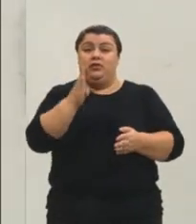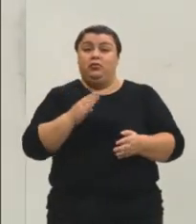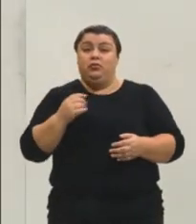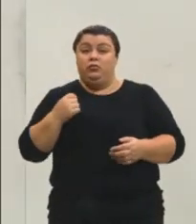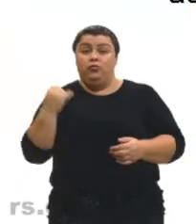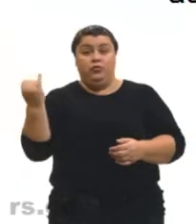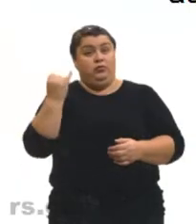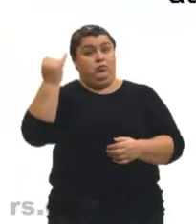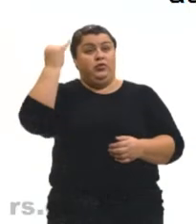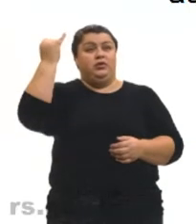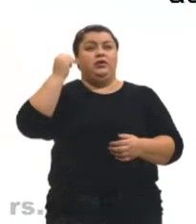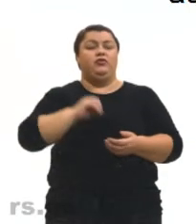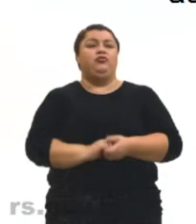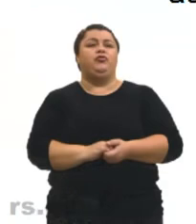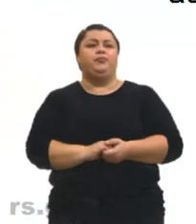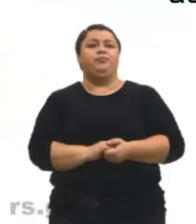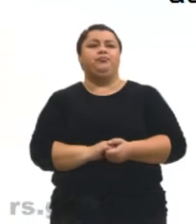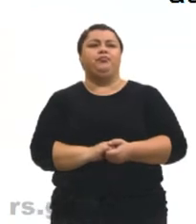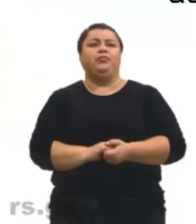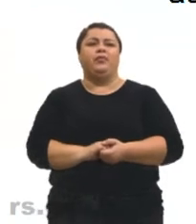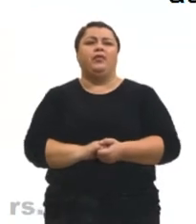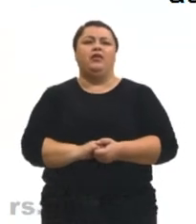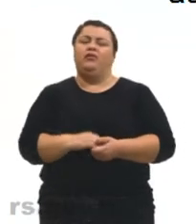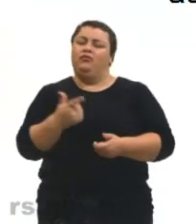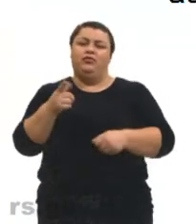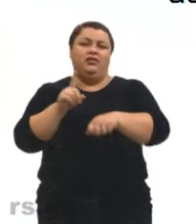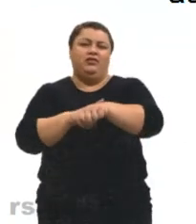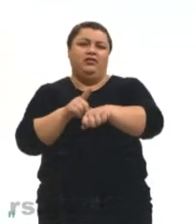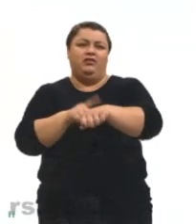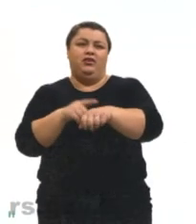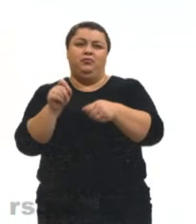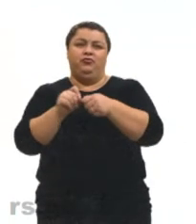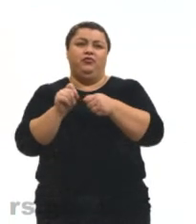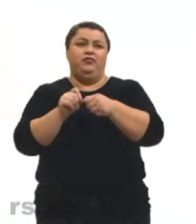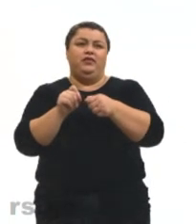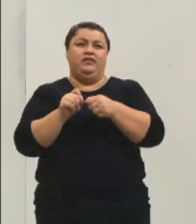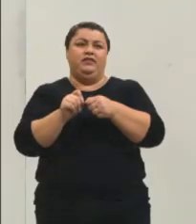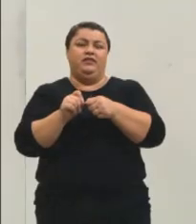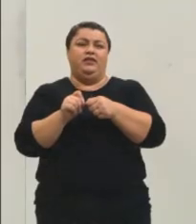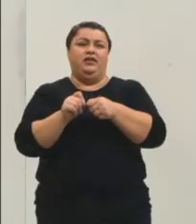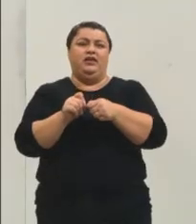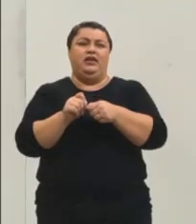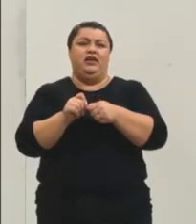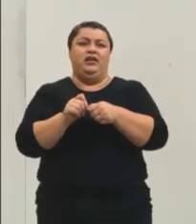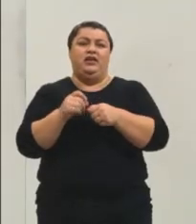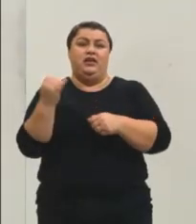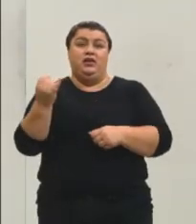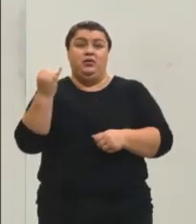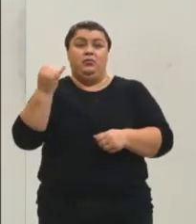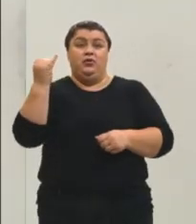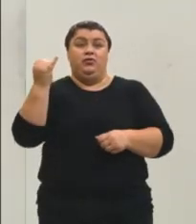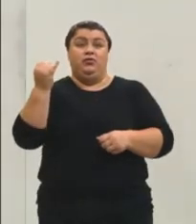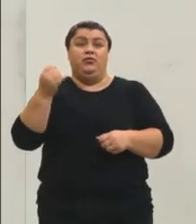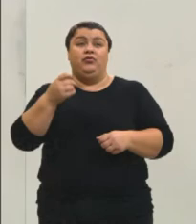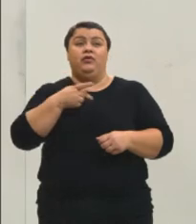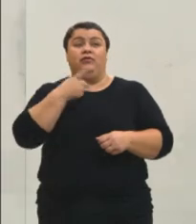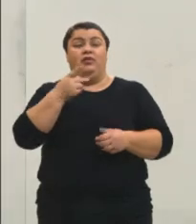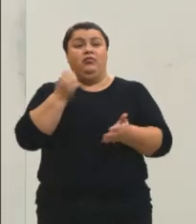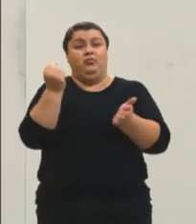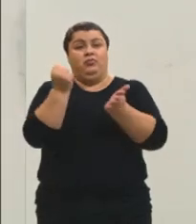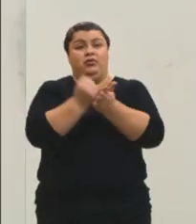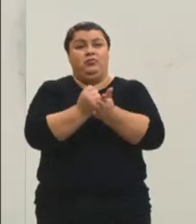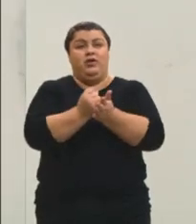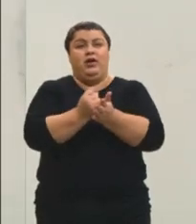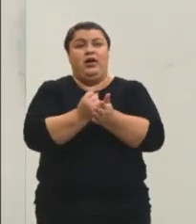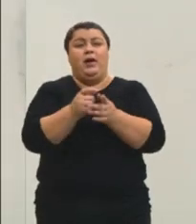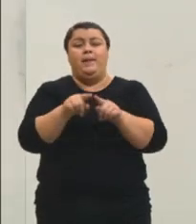importante e a gente não vai ter tempo agora de fazer essa questão que é uma questão também é importante que fala sobre o patrimônio